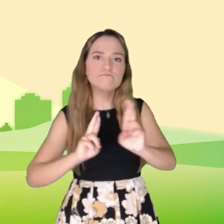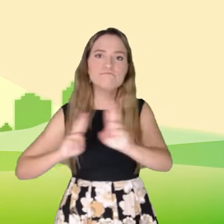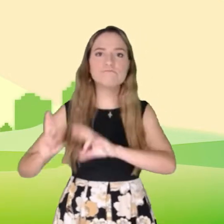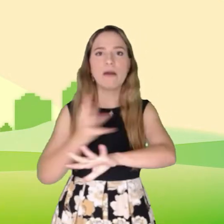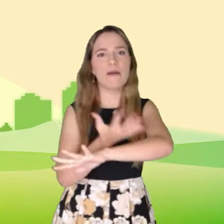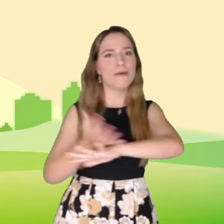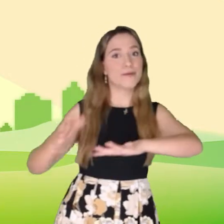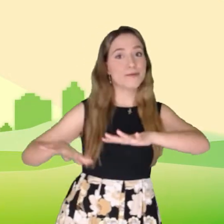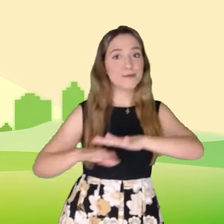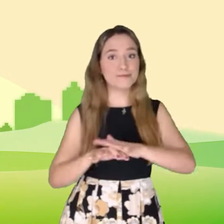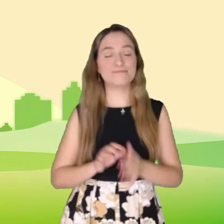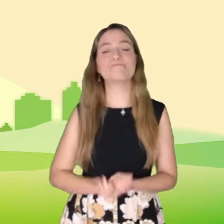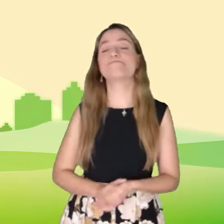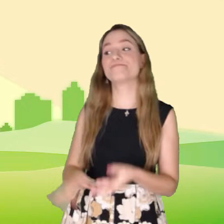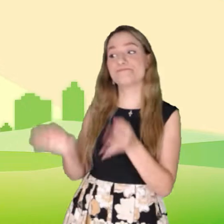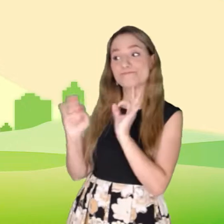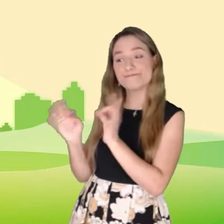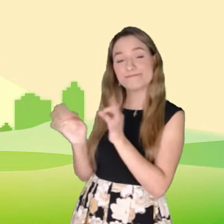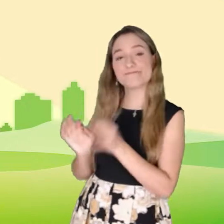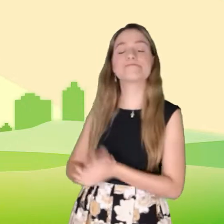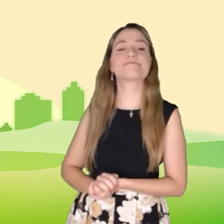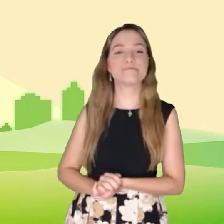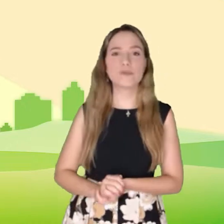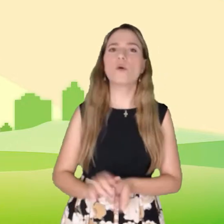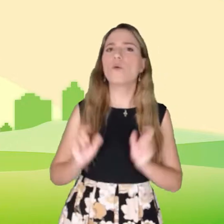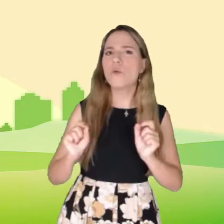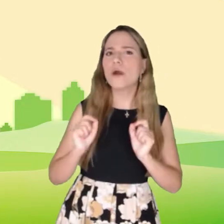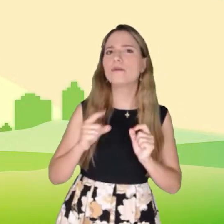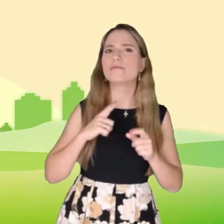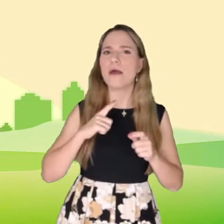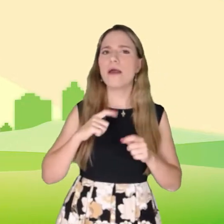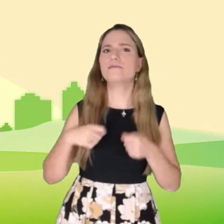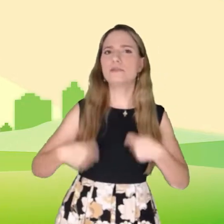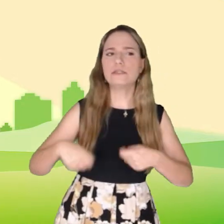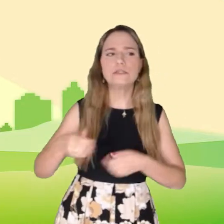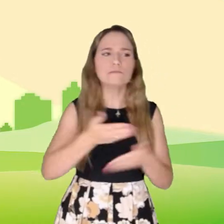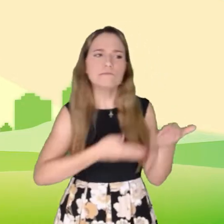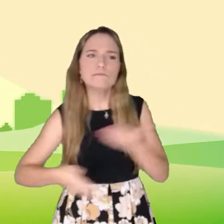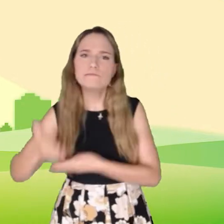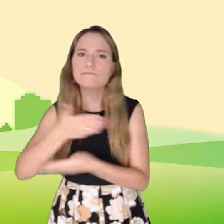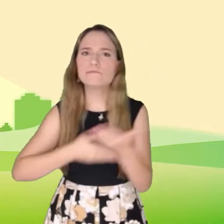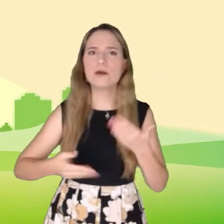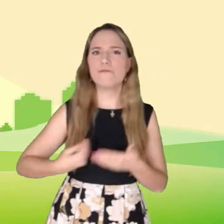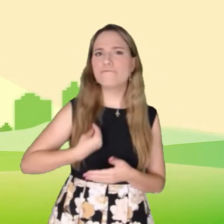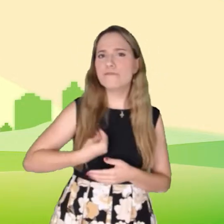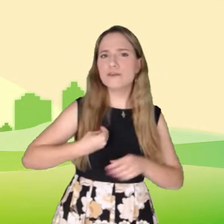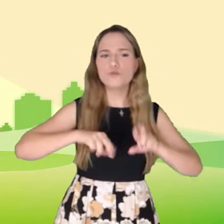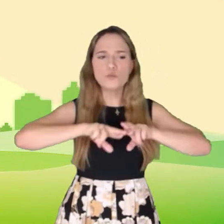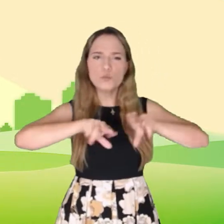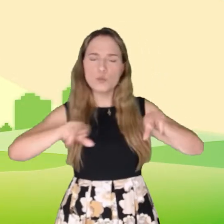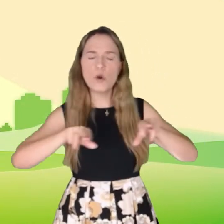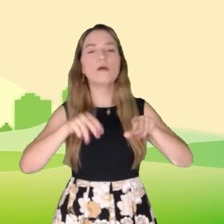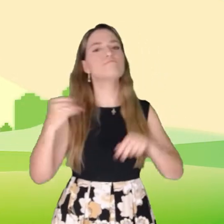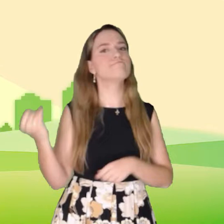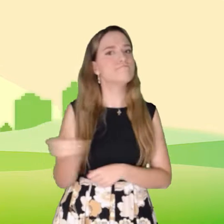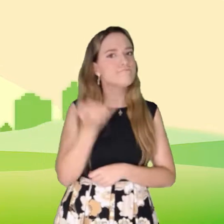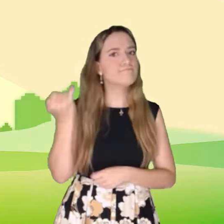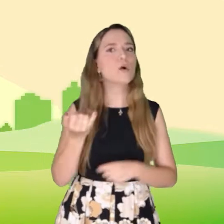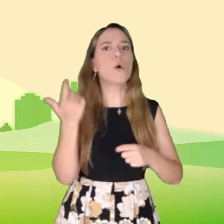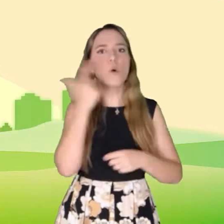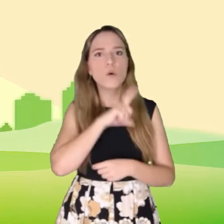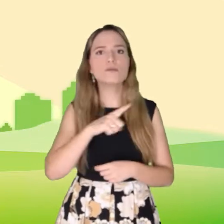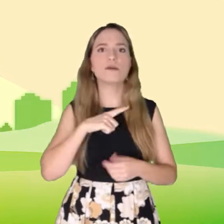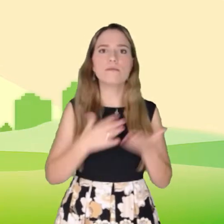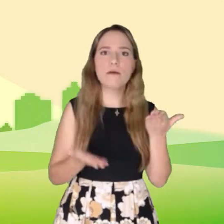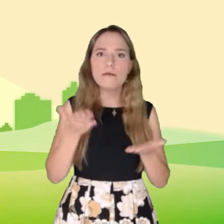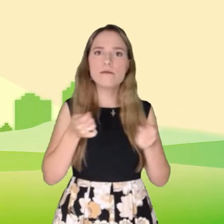relações ecológicas. Isso mesmo, Mara. A interdependência entre as formas de vida é crucial